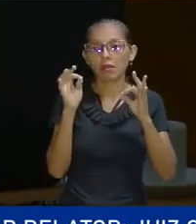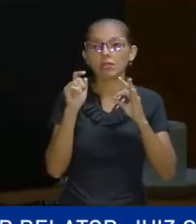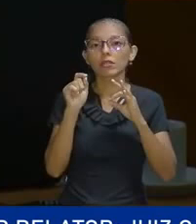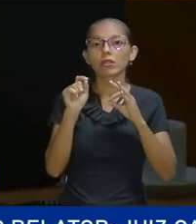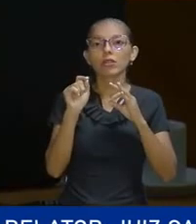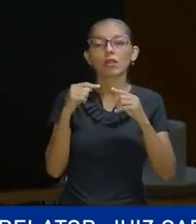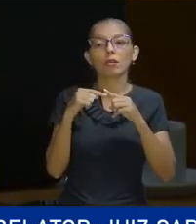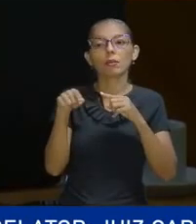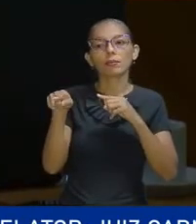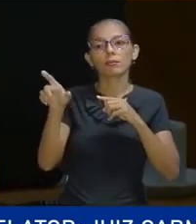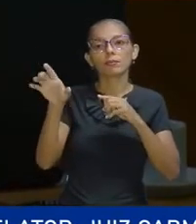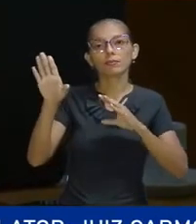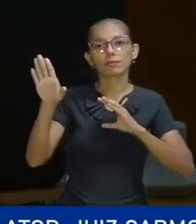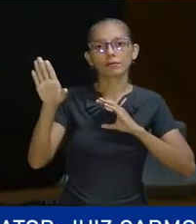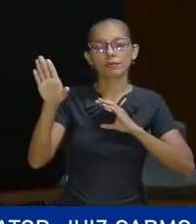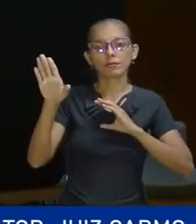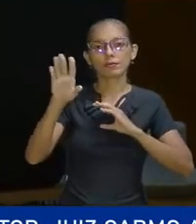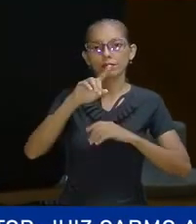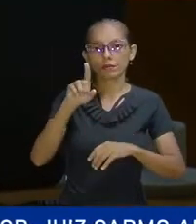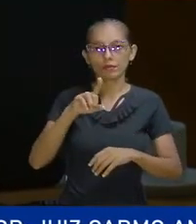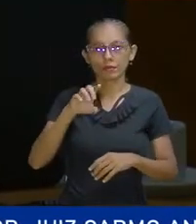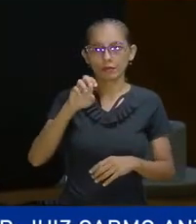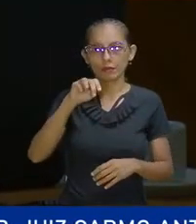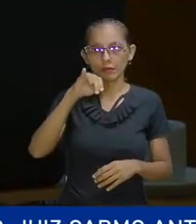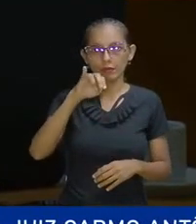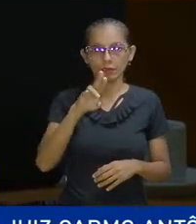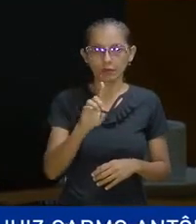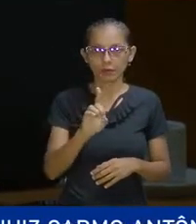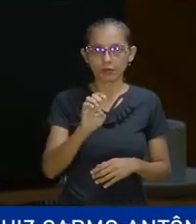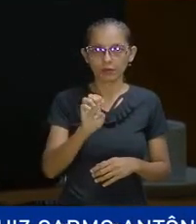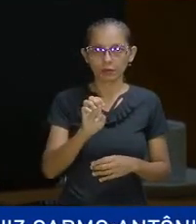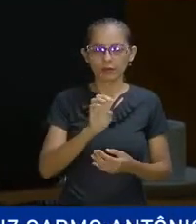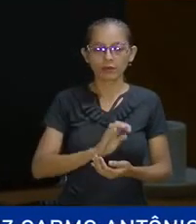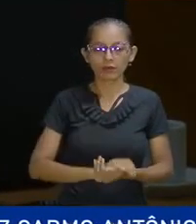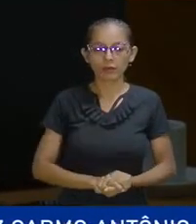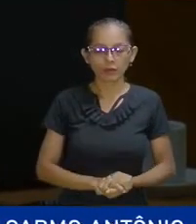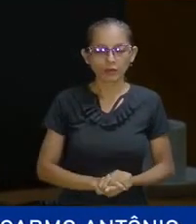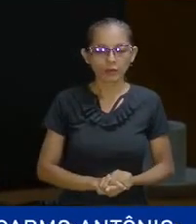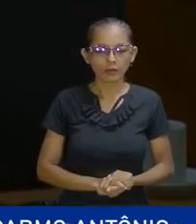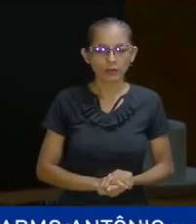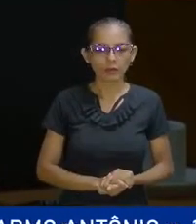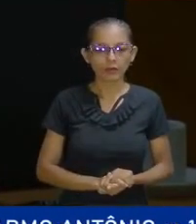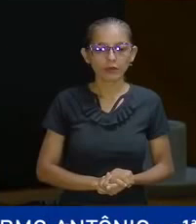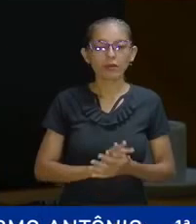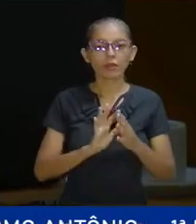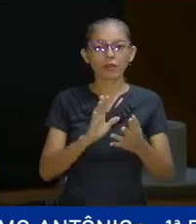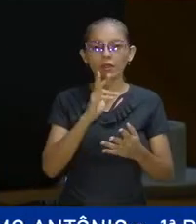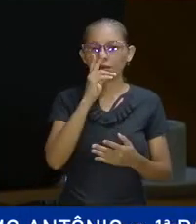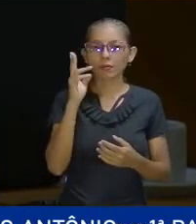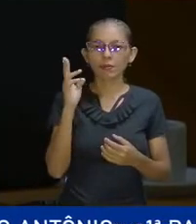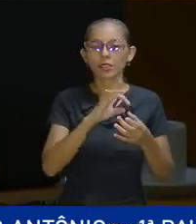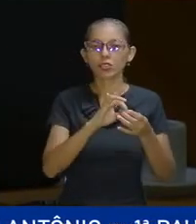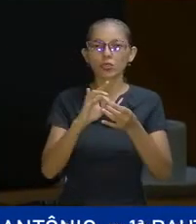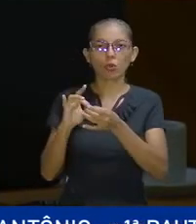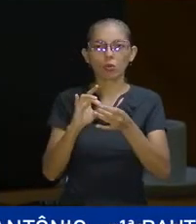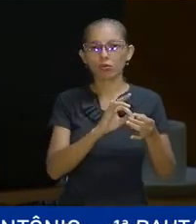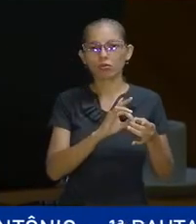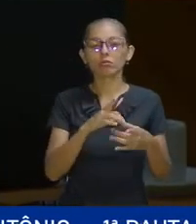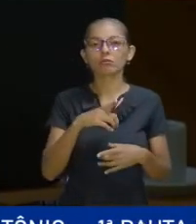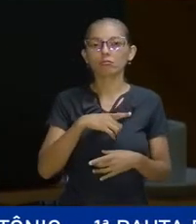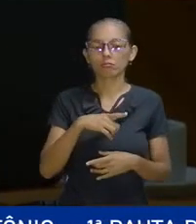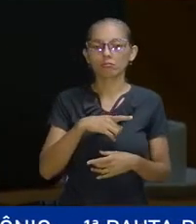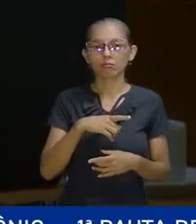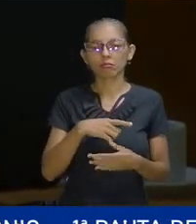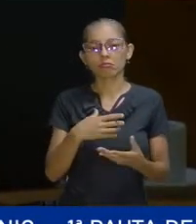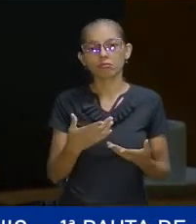A simples existência de parentesco entre os sócios dessas empresas investigados, dissociado de qualquer elemento que demonstre a finalidade eleitoral